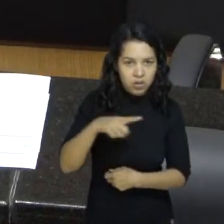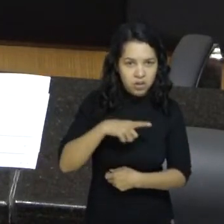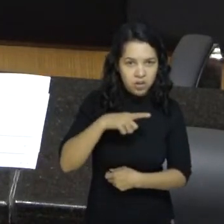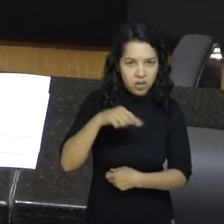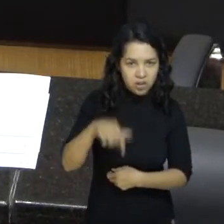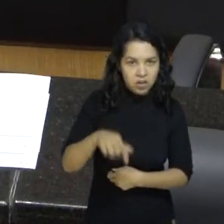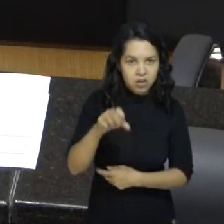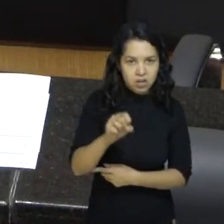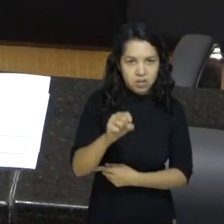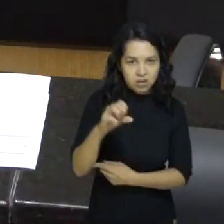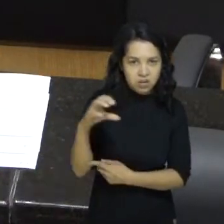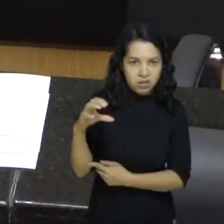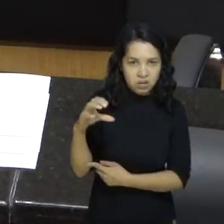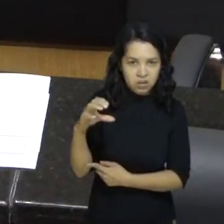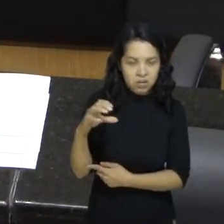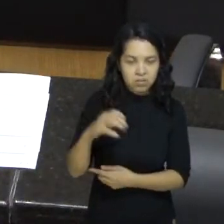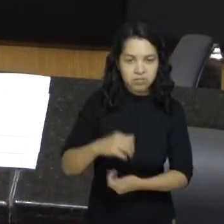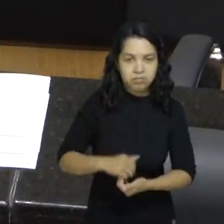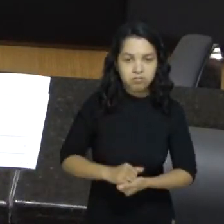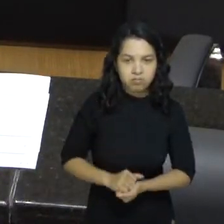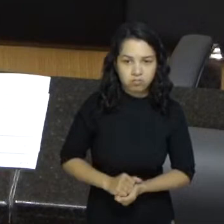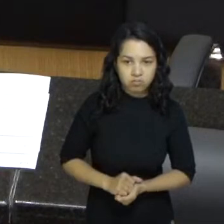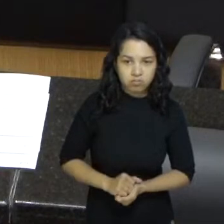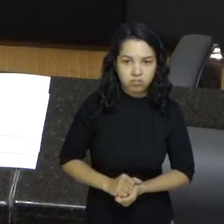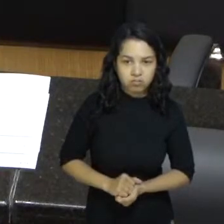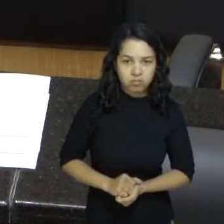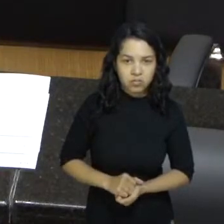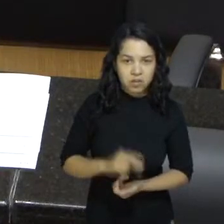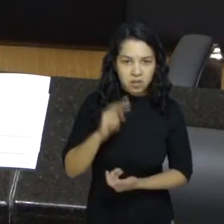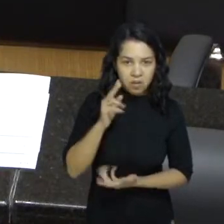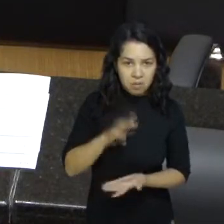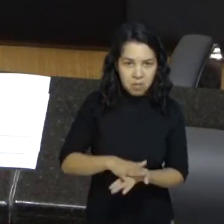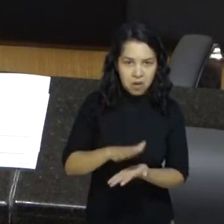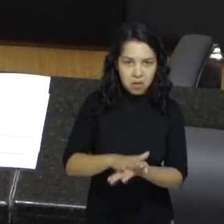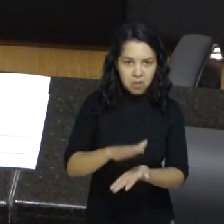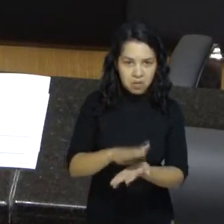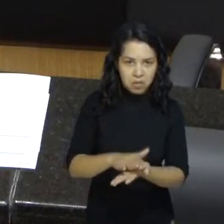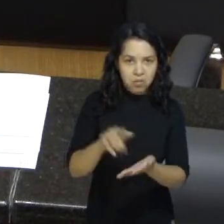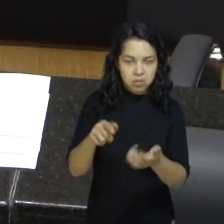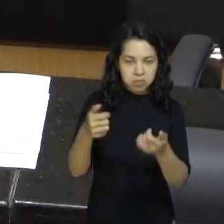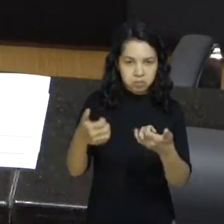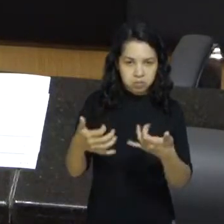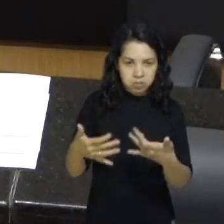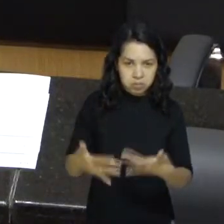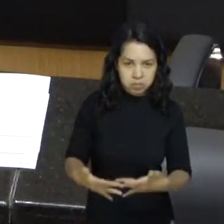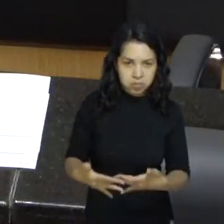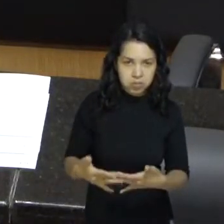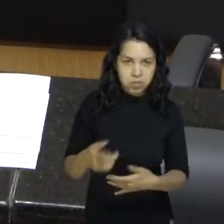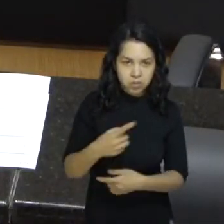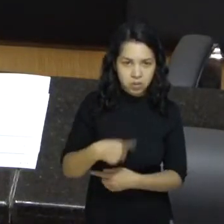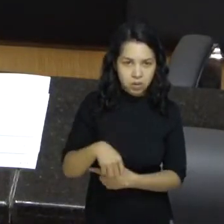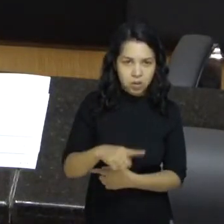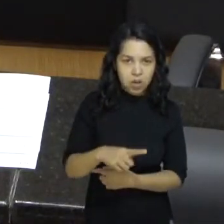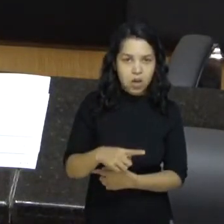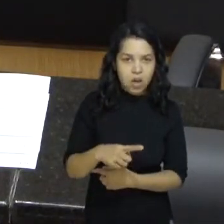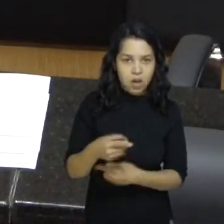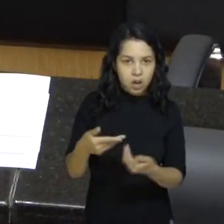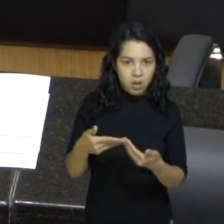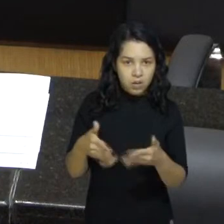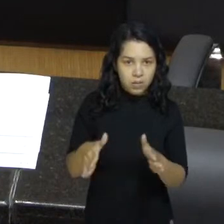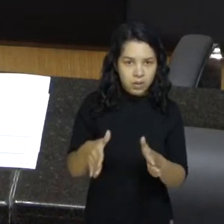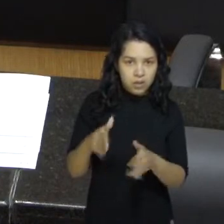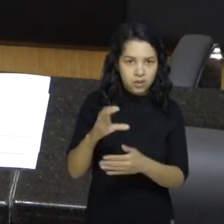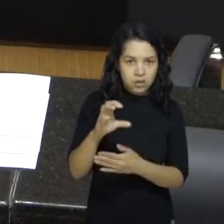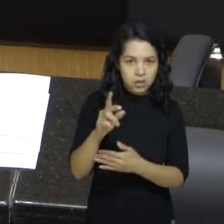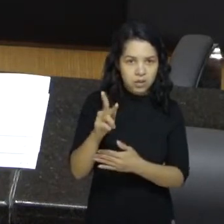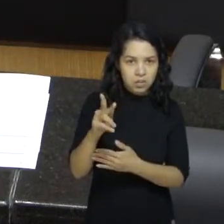né então eu quero ler parabenizar pela colocação e vamos abrir uma